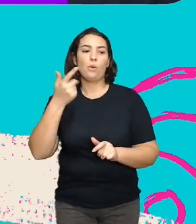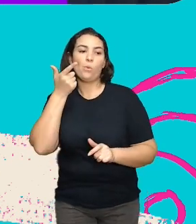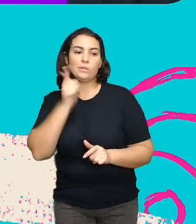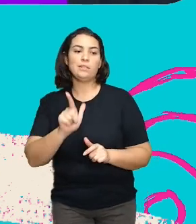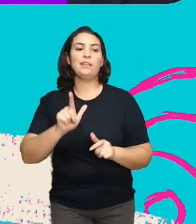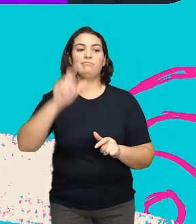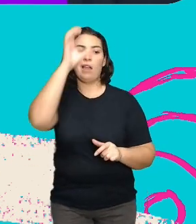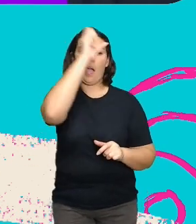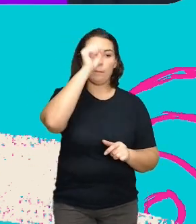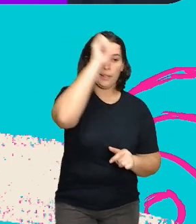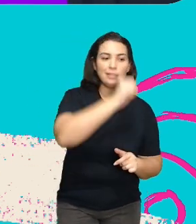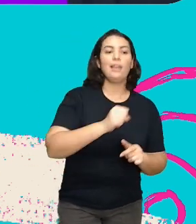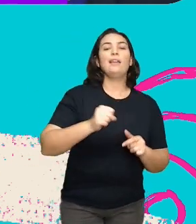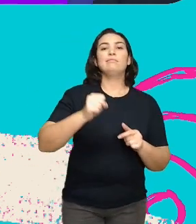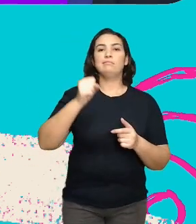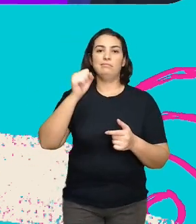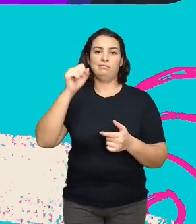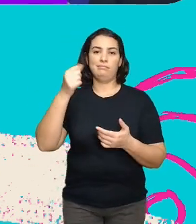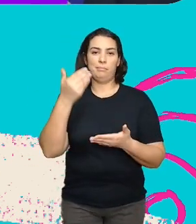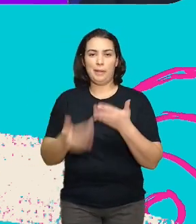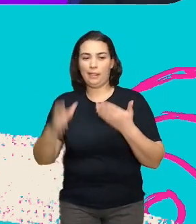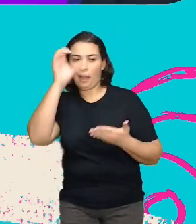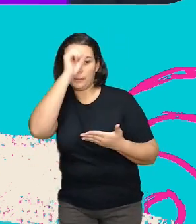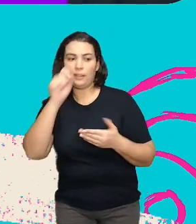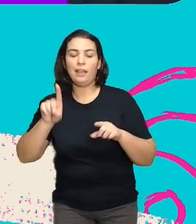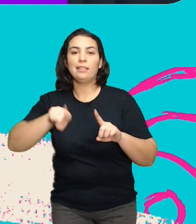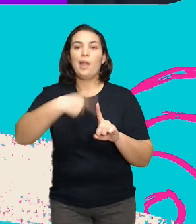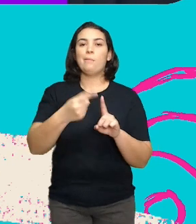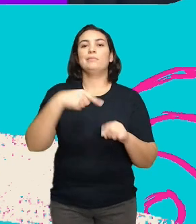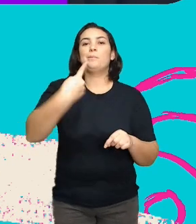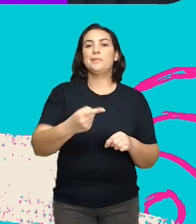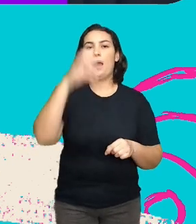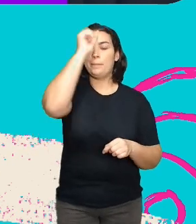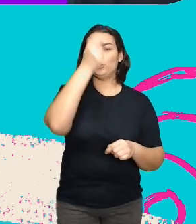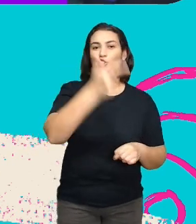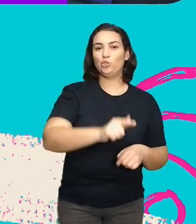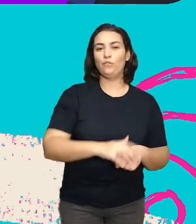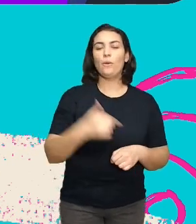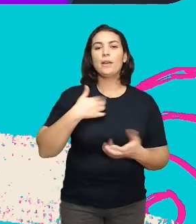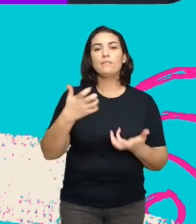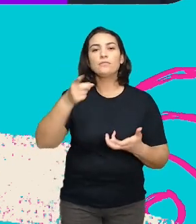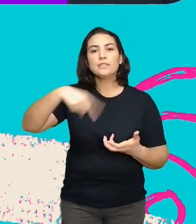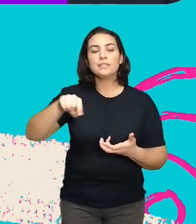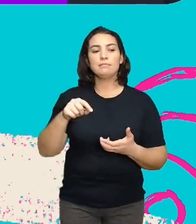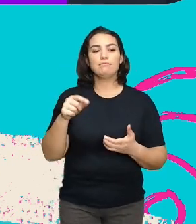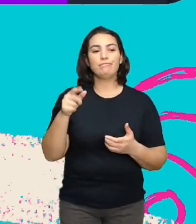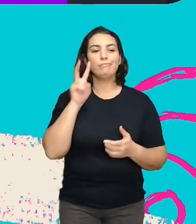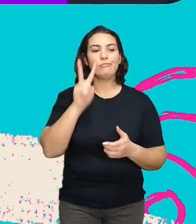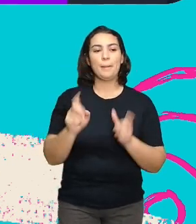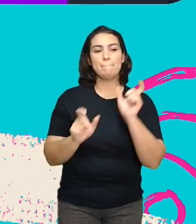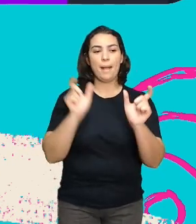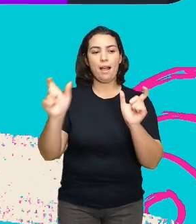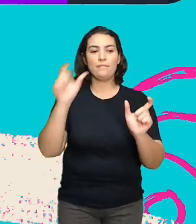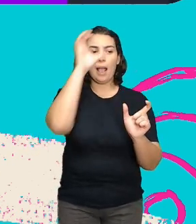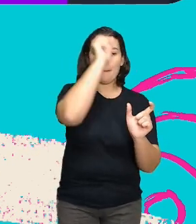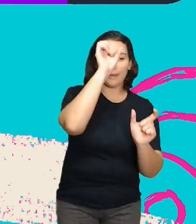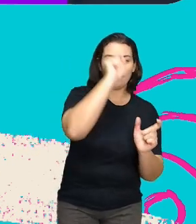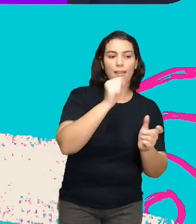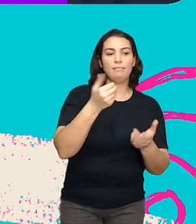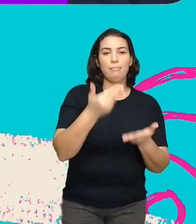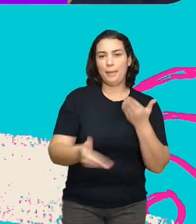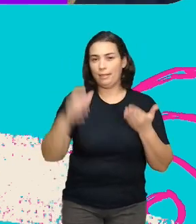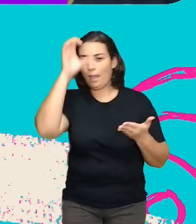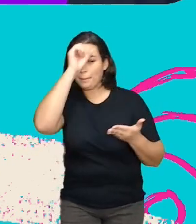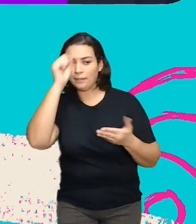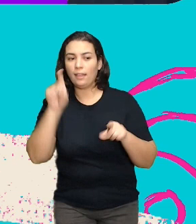prestassem bastante atenção nessas 3 palavras. Aprender, reaprender, desaprender. E que vocês voltassem